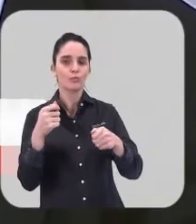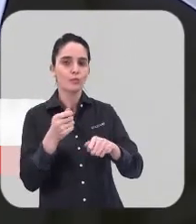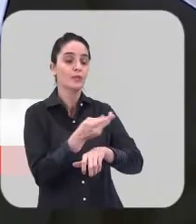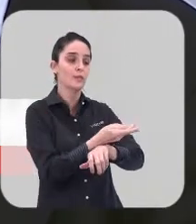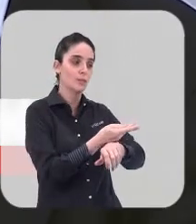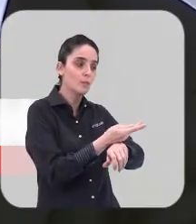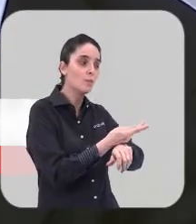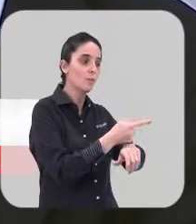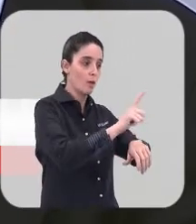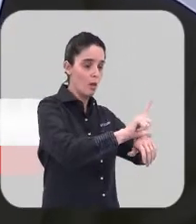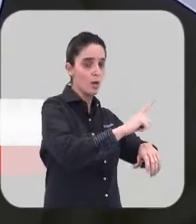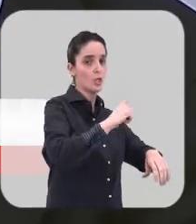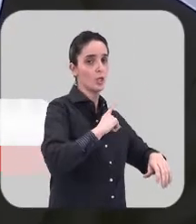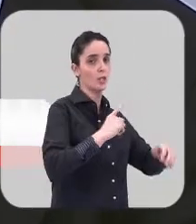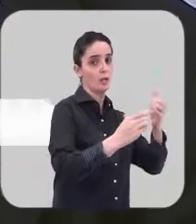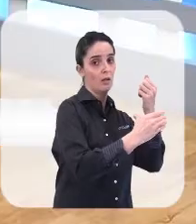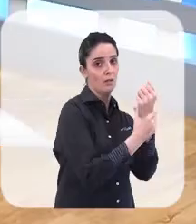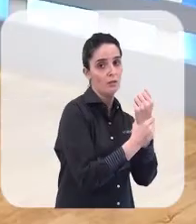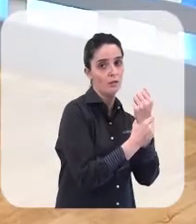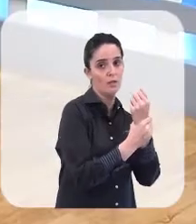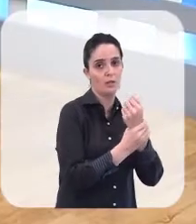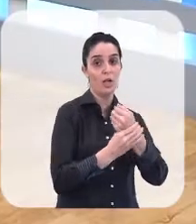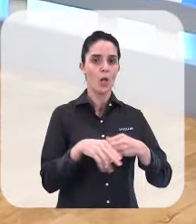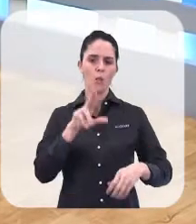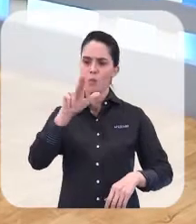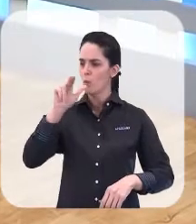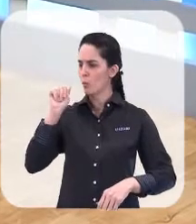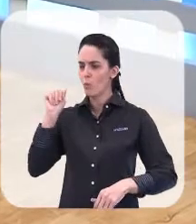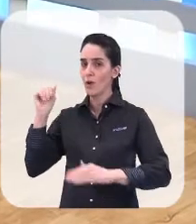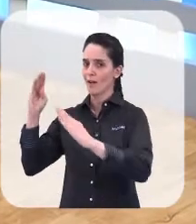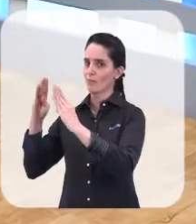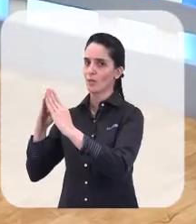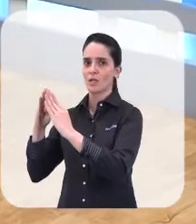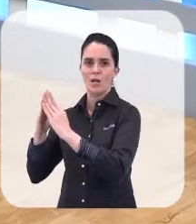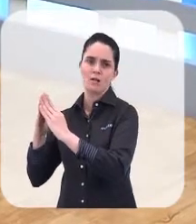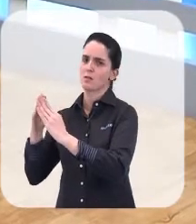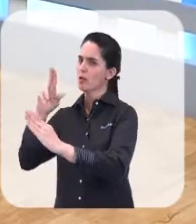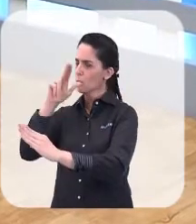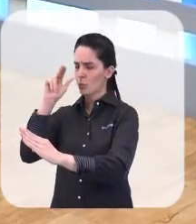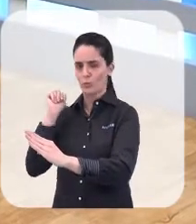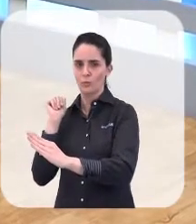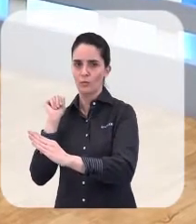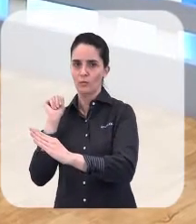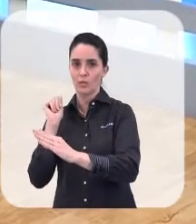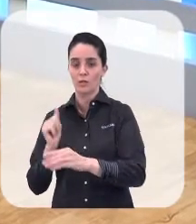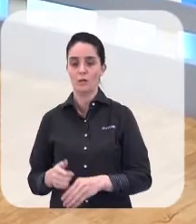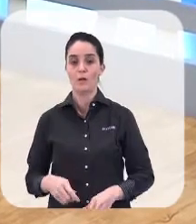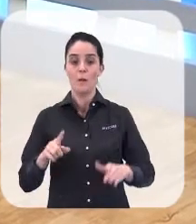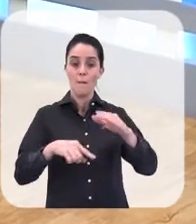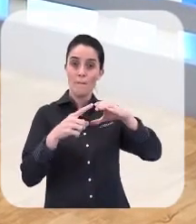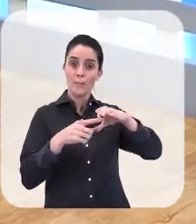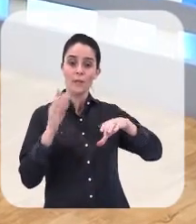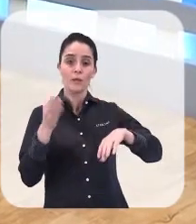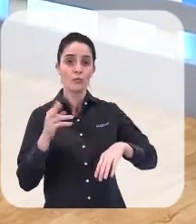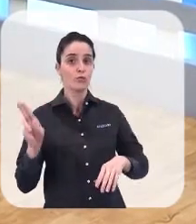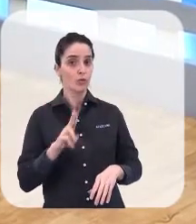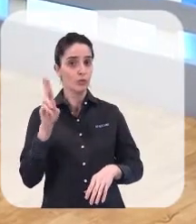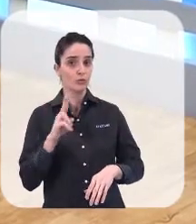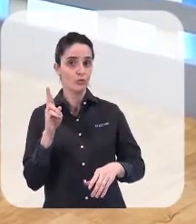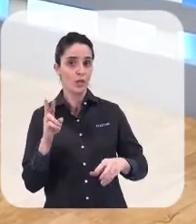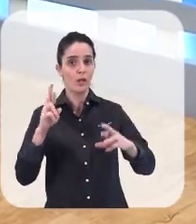para casa, né? Para deixar nessas empresas que têm essa responsabilidade também. E a partir daí é dada a destinação do pneu